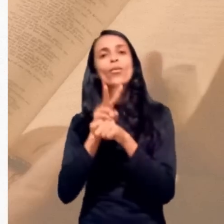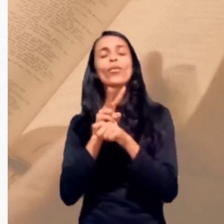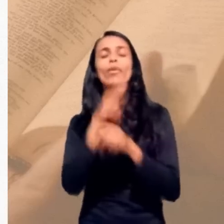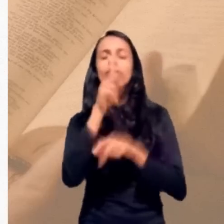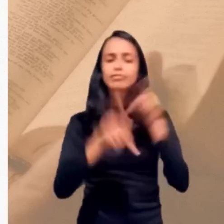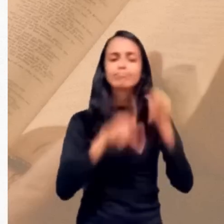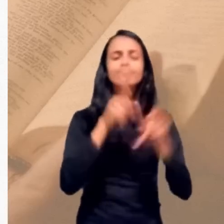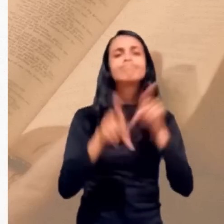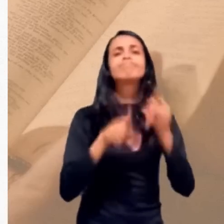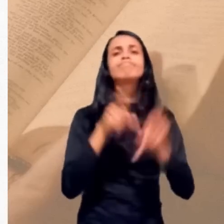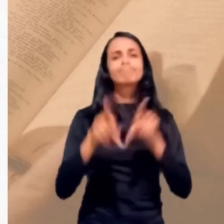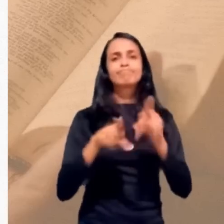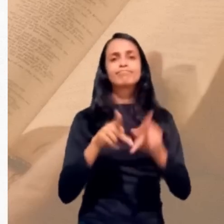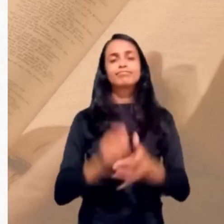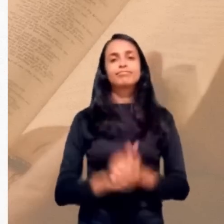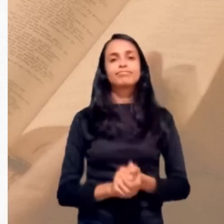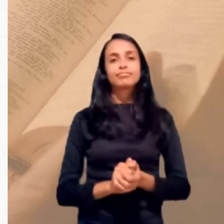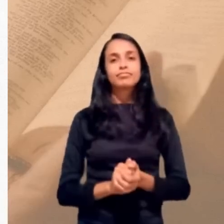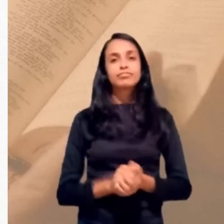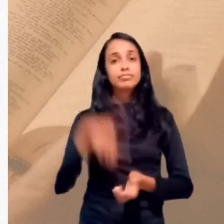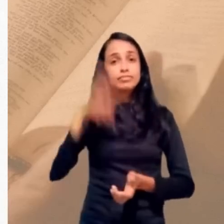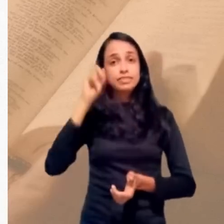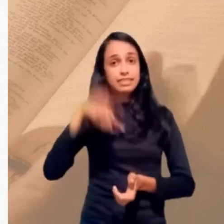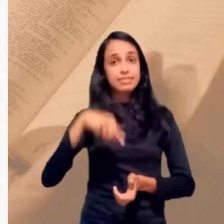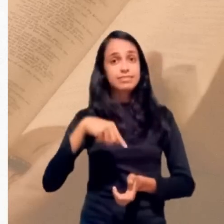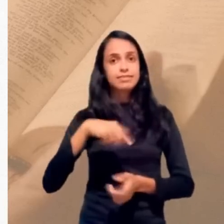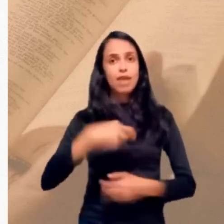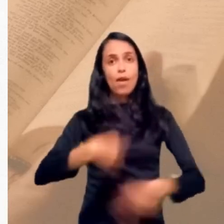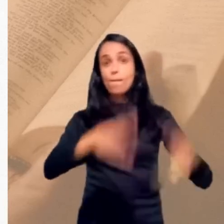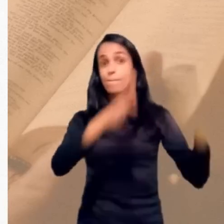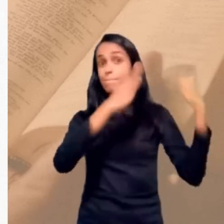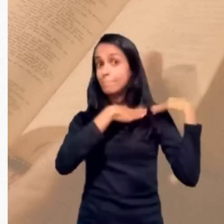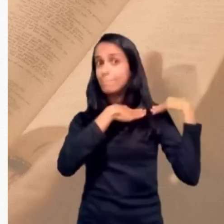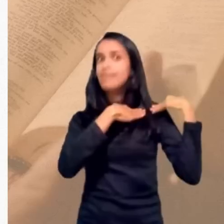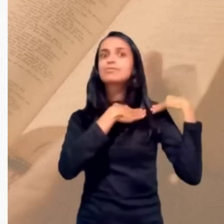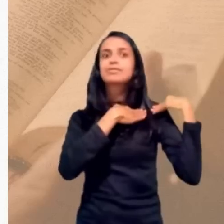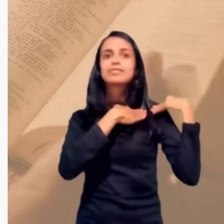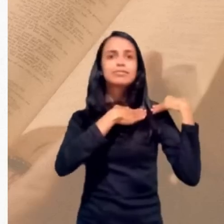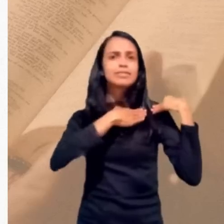Era essa uma tarefa em que Pedro pouca experiência tinha.